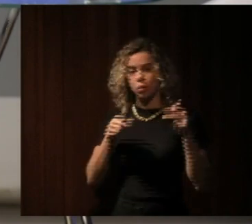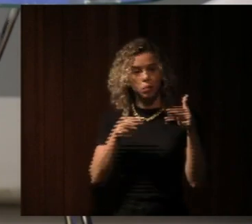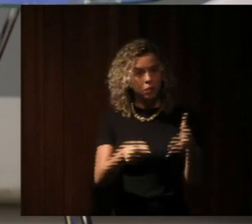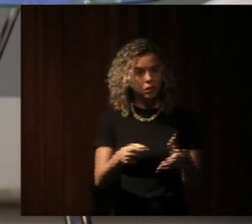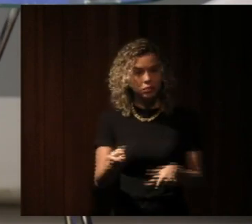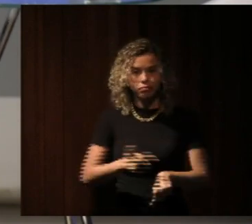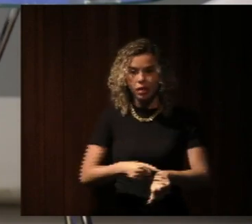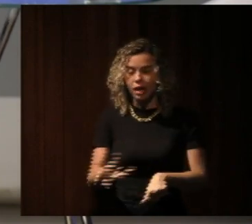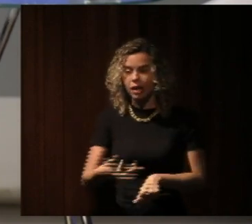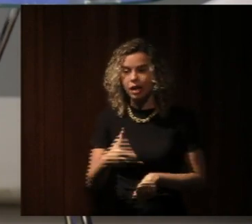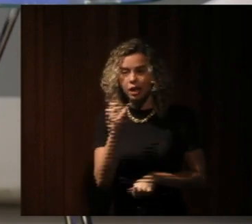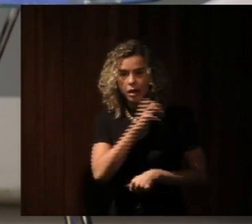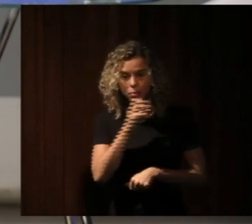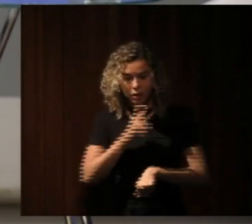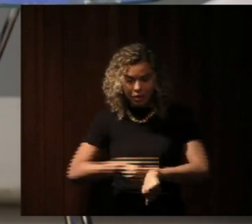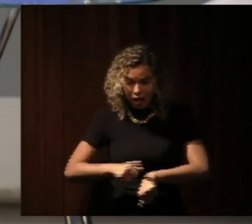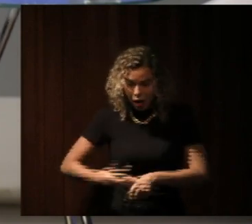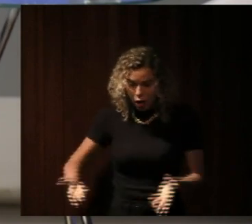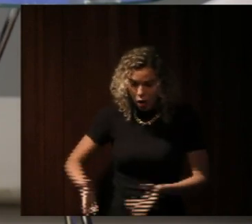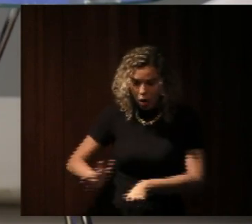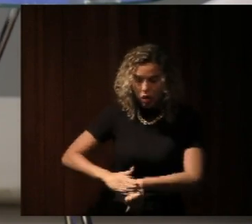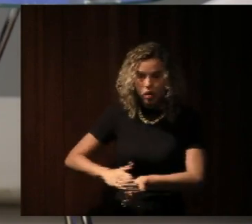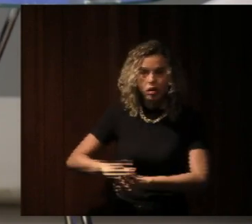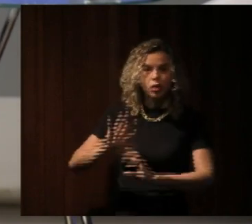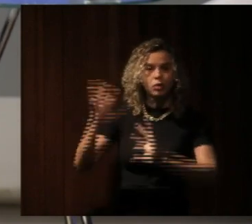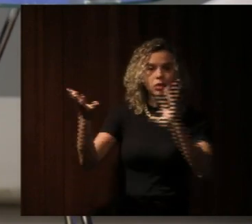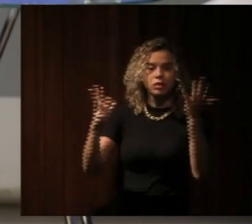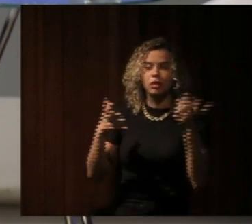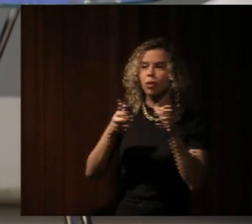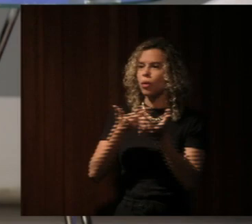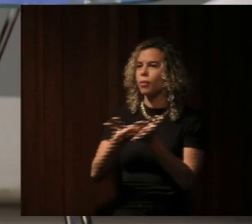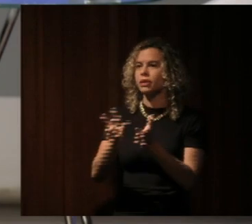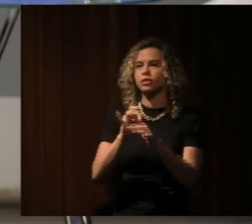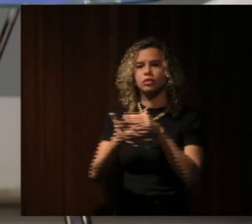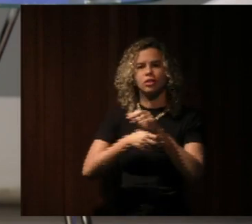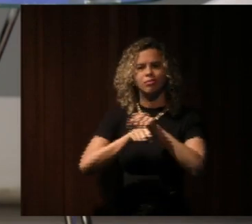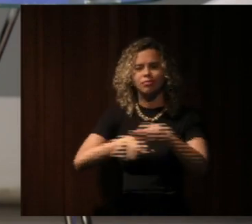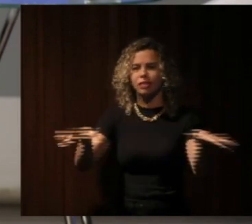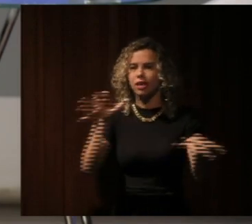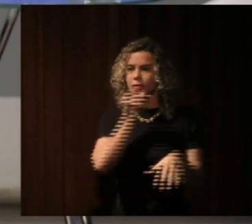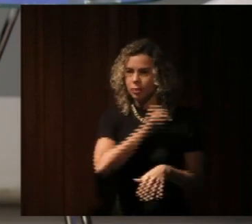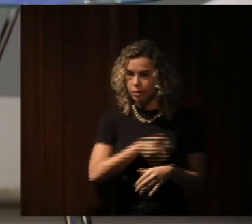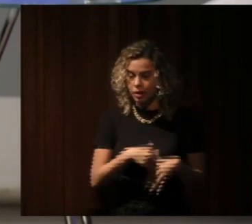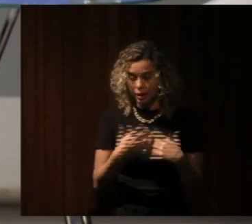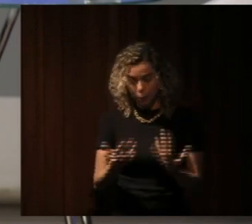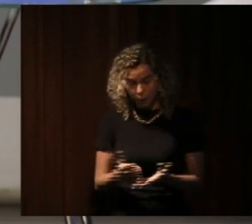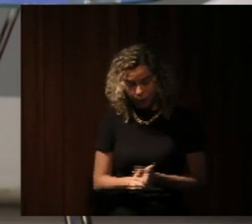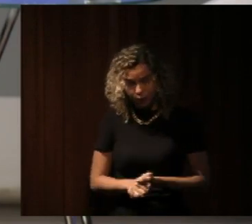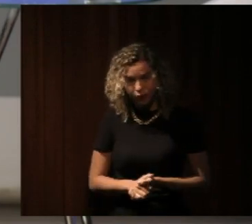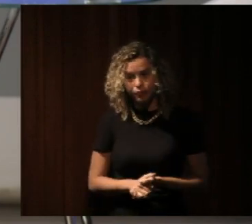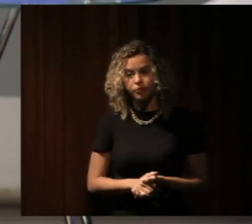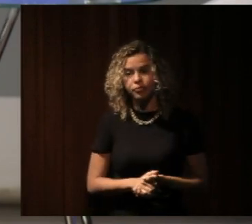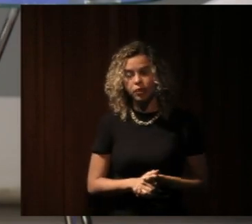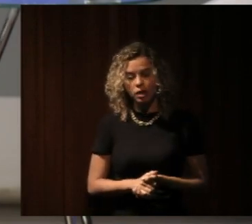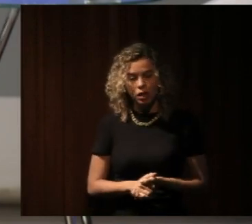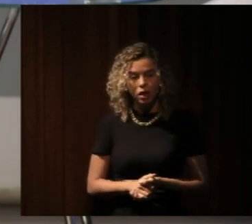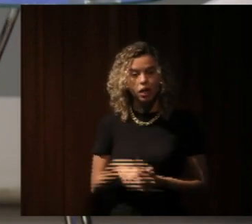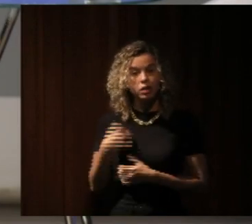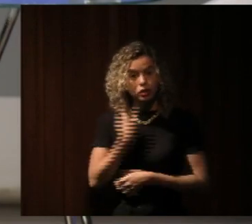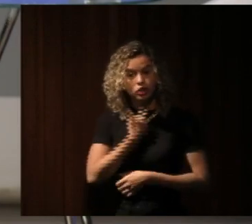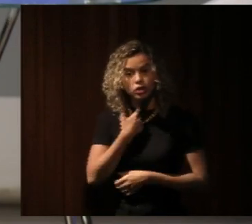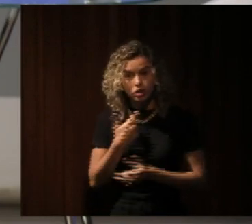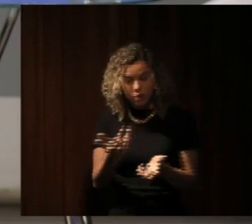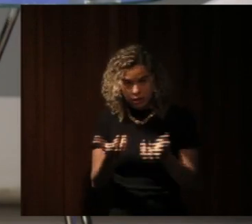ela é muito dinâmica tá acontecendo e que as coisas começam a se espalhar na nas redes muito rapidamente então a gente já quis